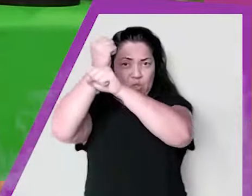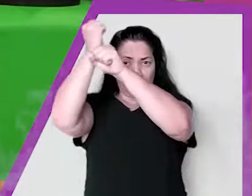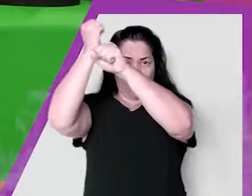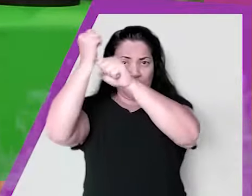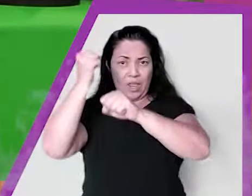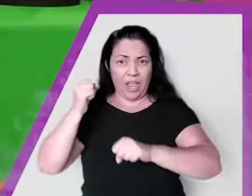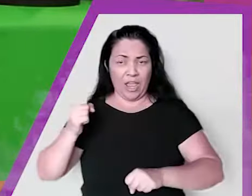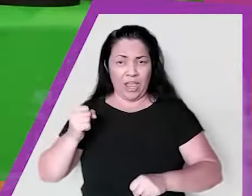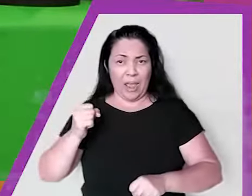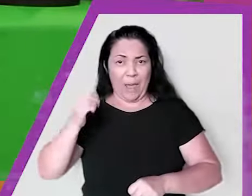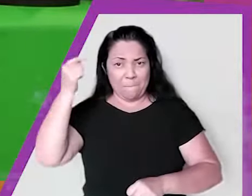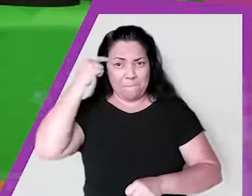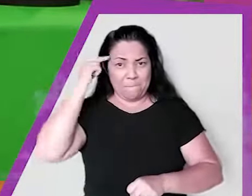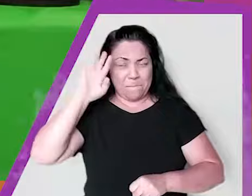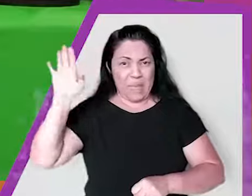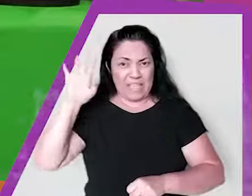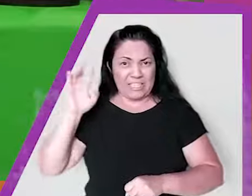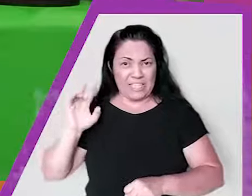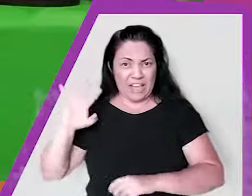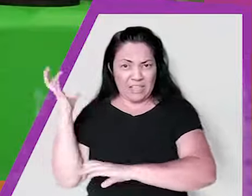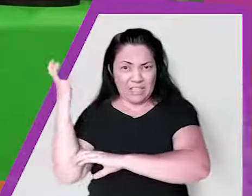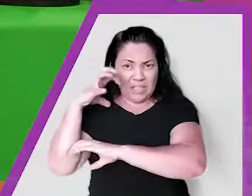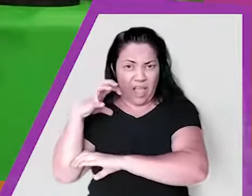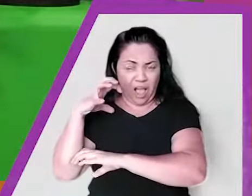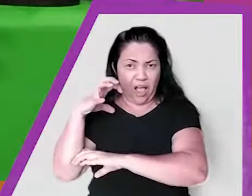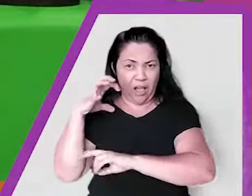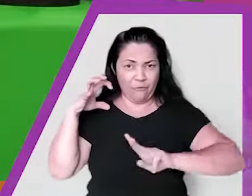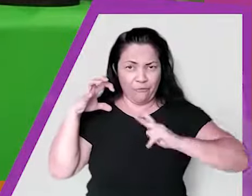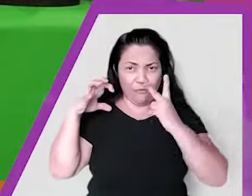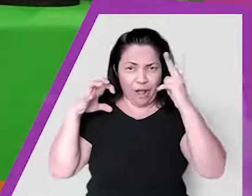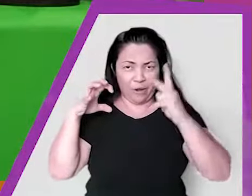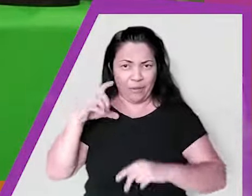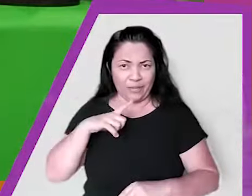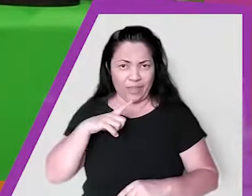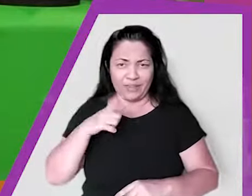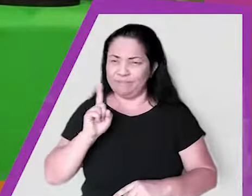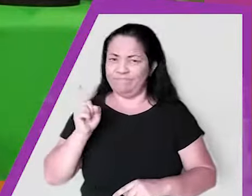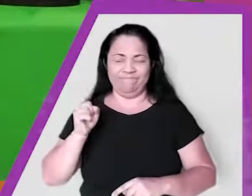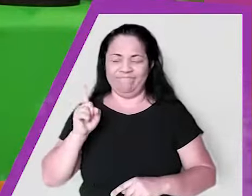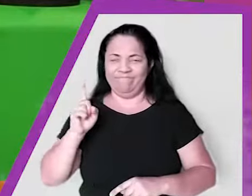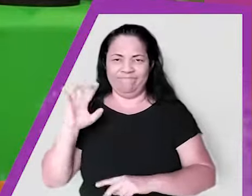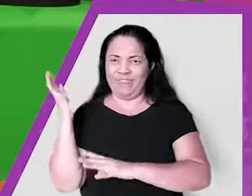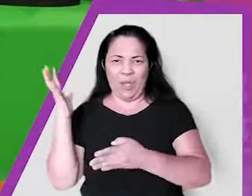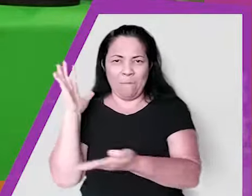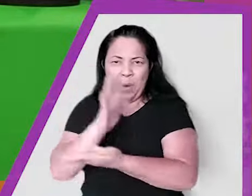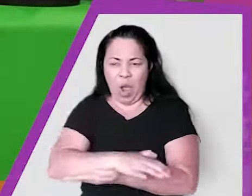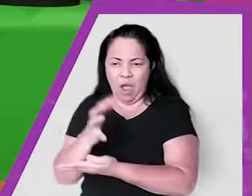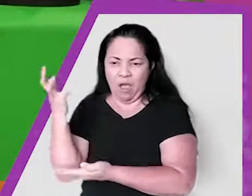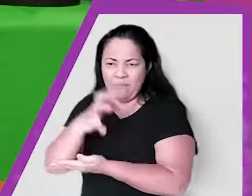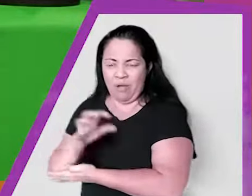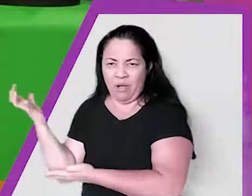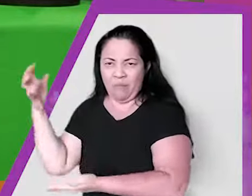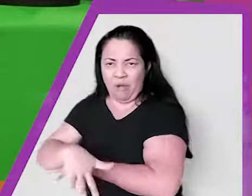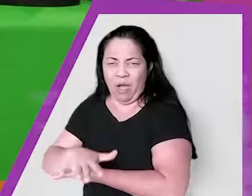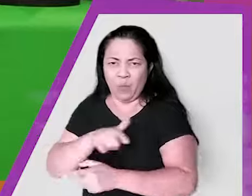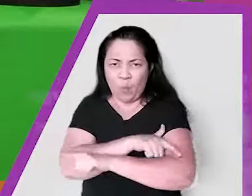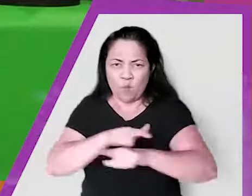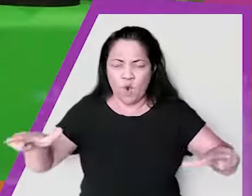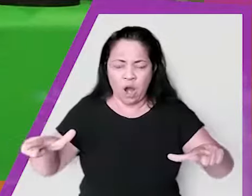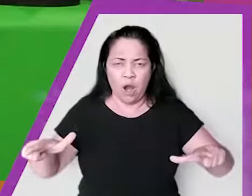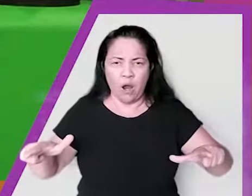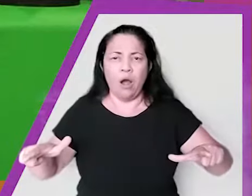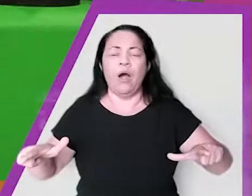criação de Brasília, por exemplo, ao invés de valorizar o cerrado, uau, Brasília, cerrado, acelerou